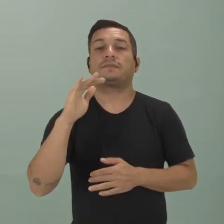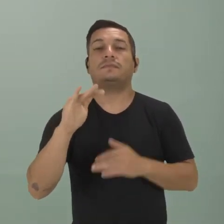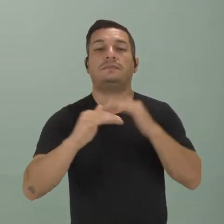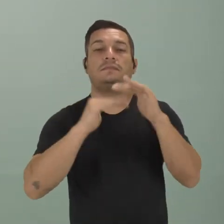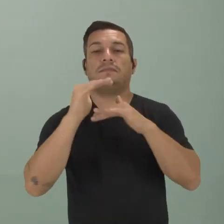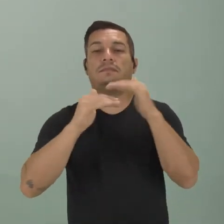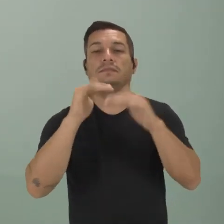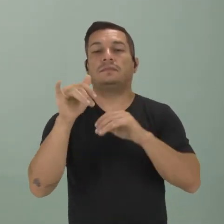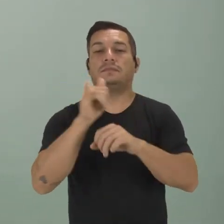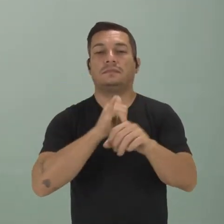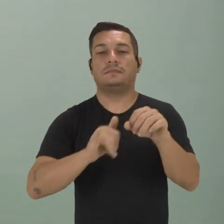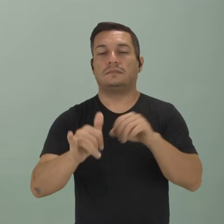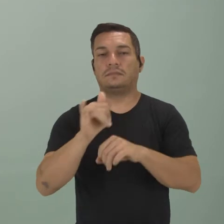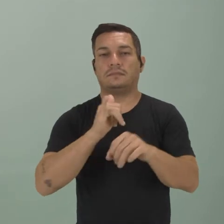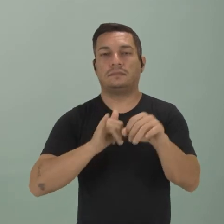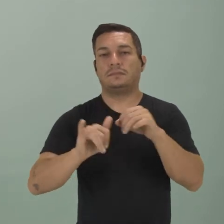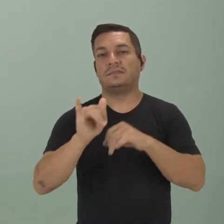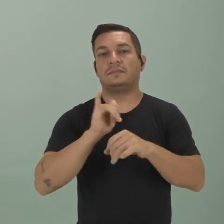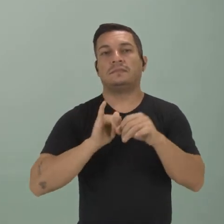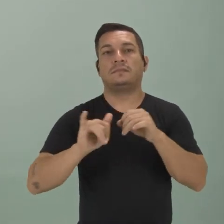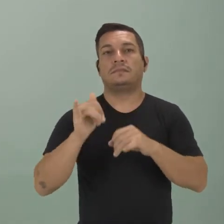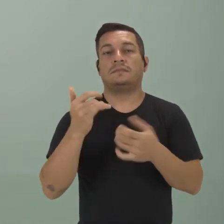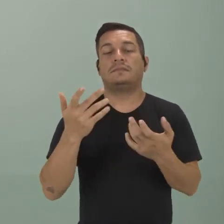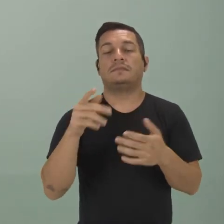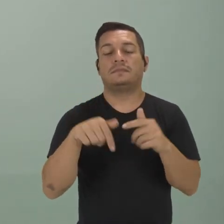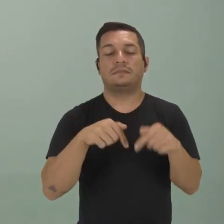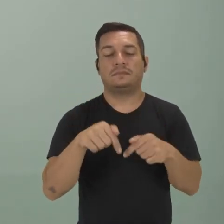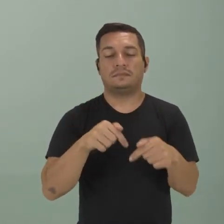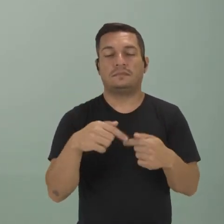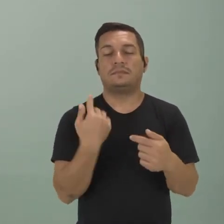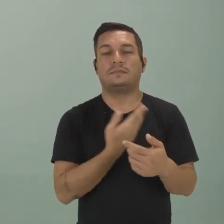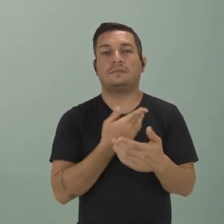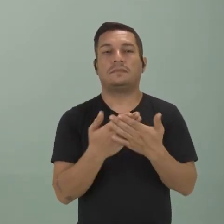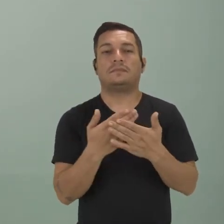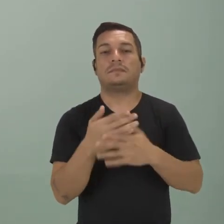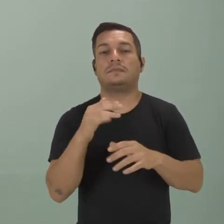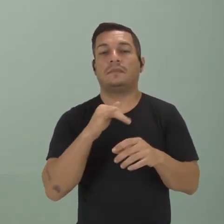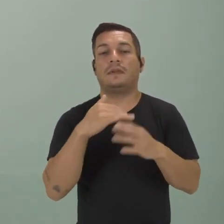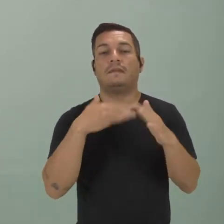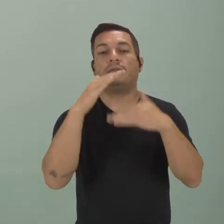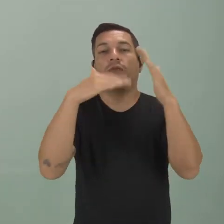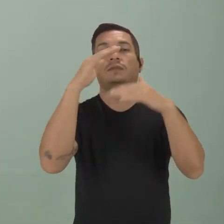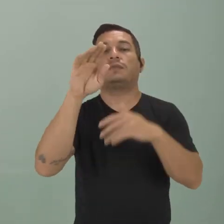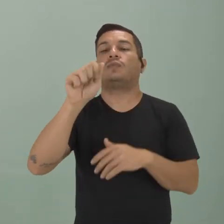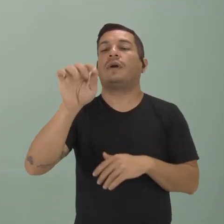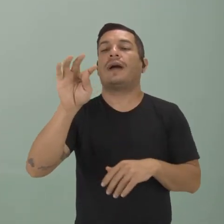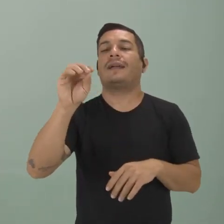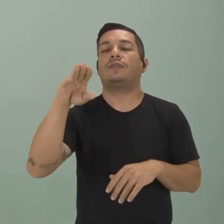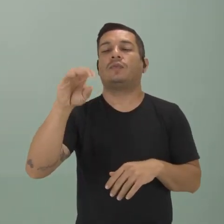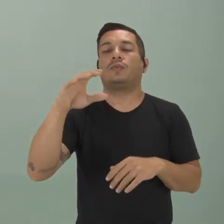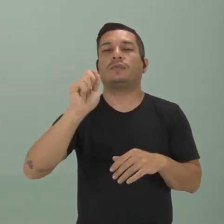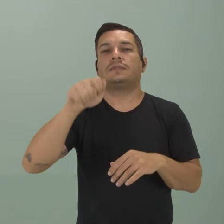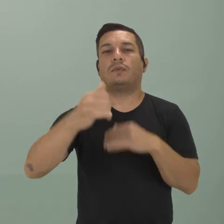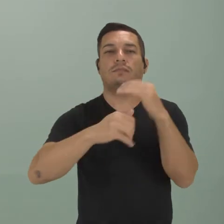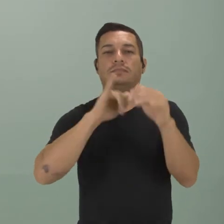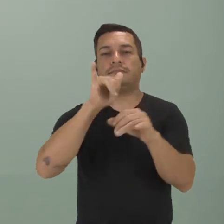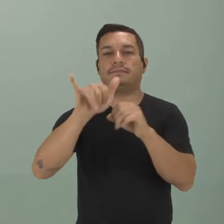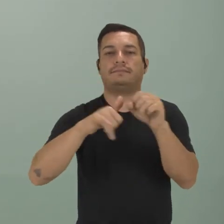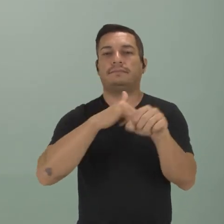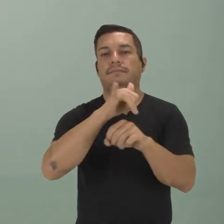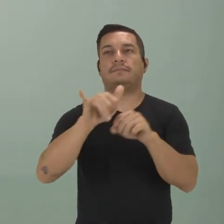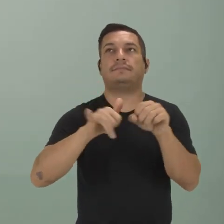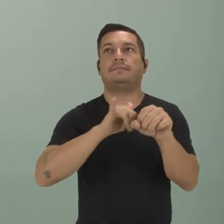É a evolução dos átomos. Então, na química, nós estudamos a evolução dos átomos. Vocês viram isso aqui